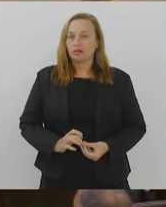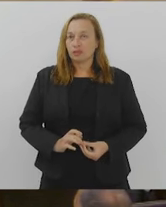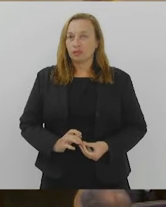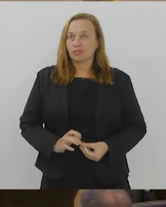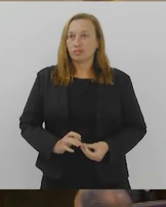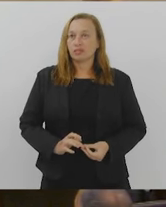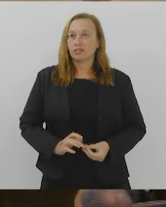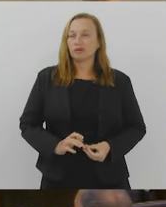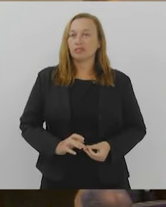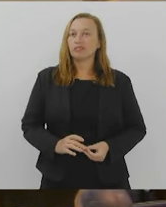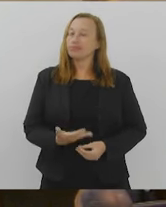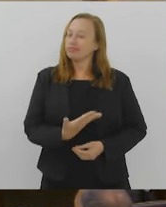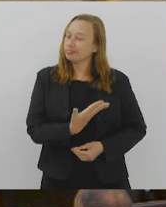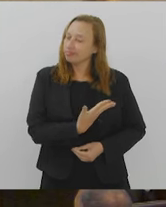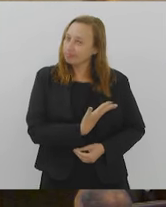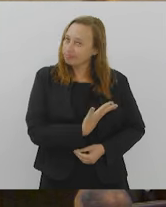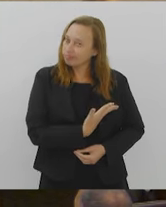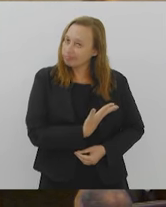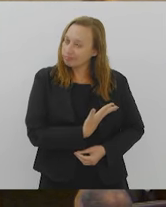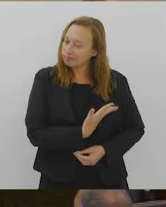o